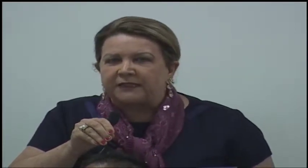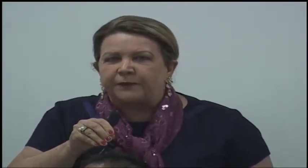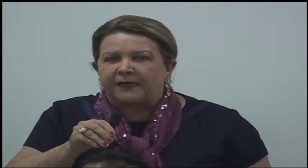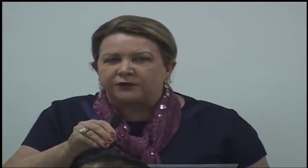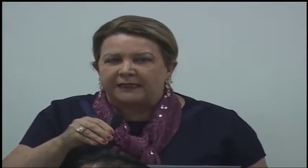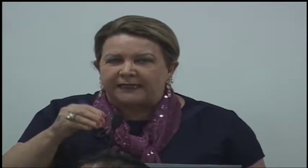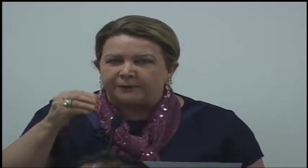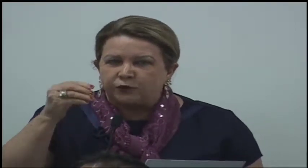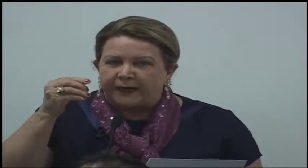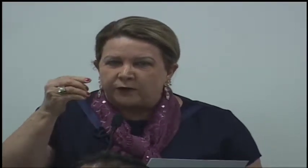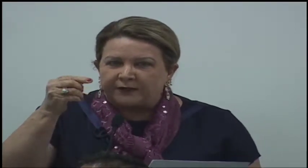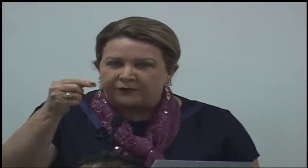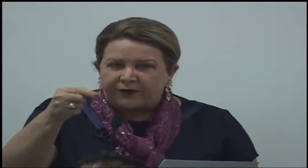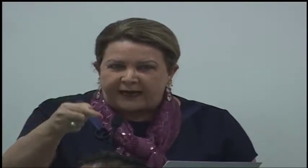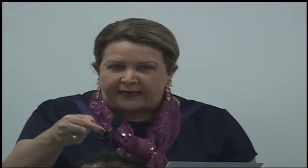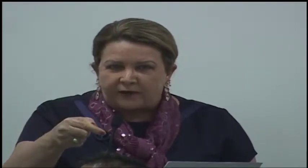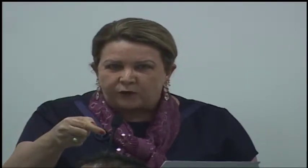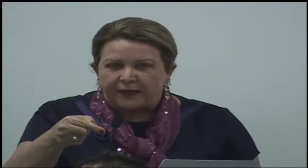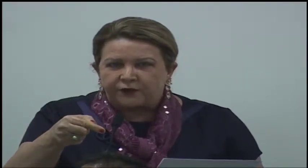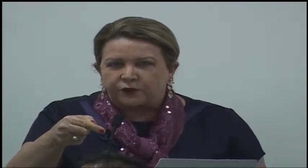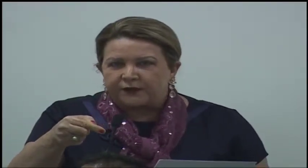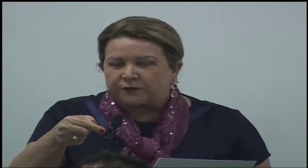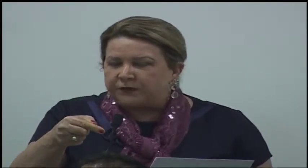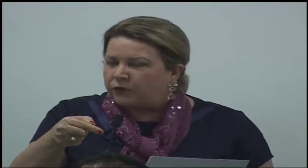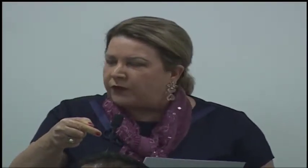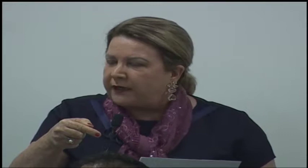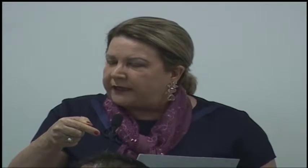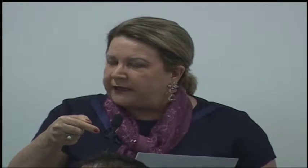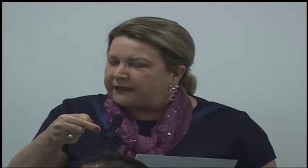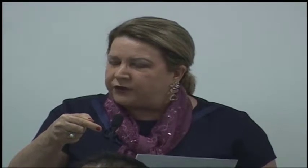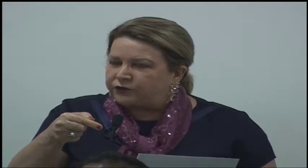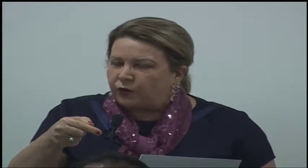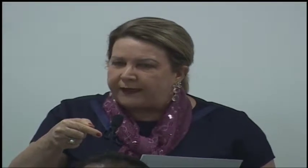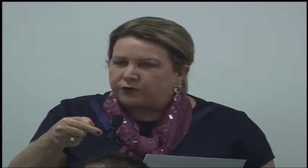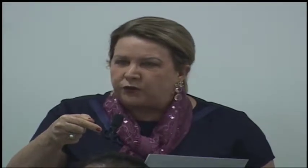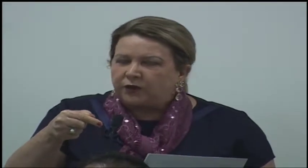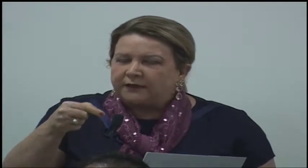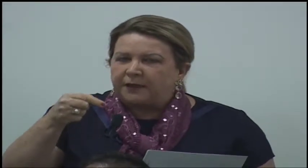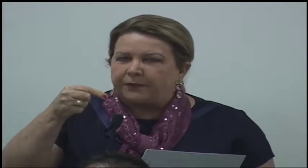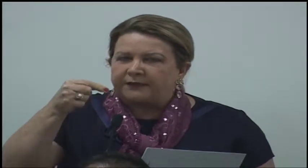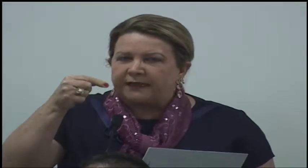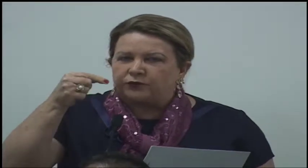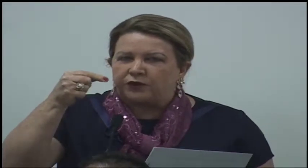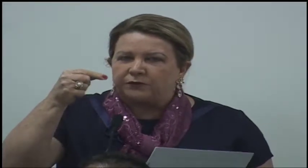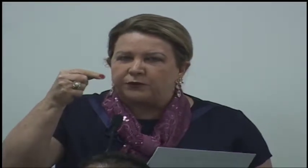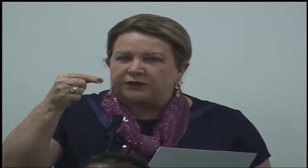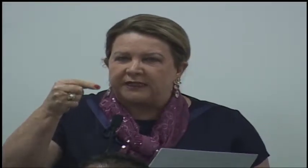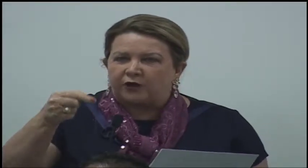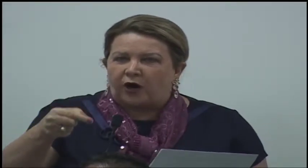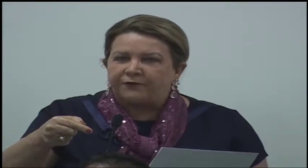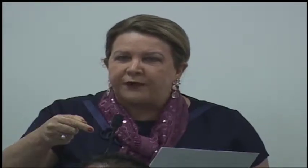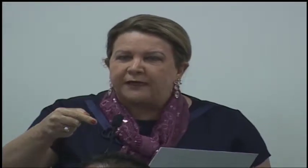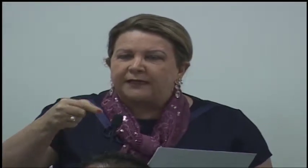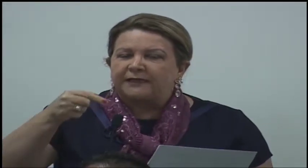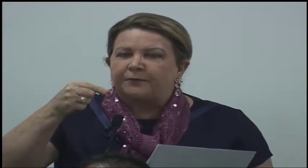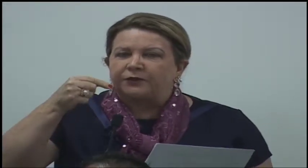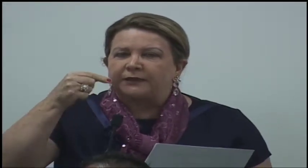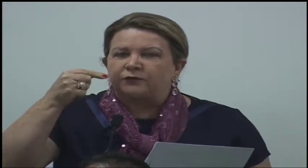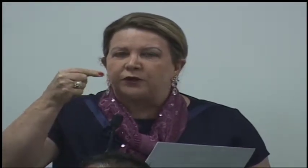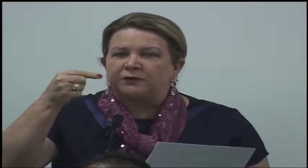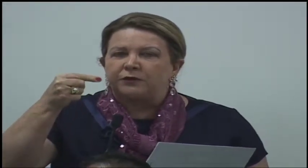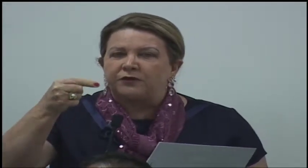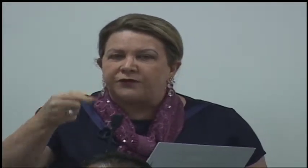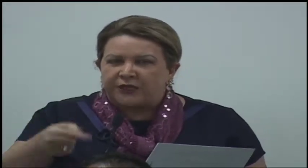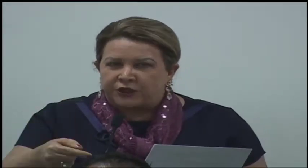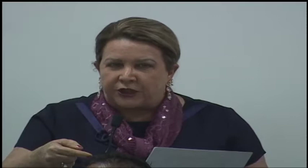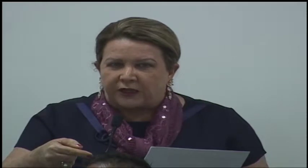a gente está esperando setembro do ano que vem, o ano de 2018, depois tem o 2019 e depois tem